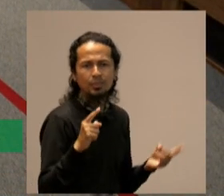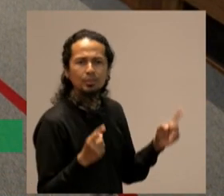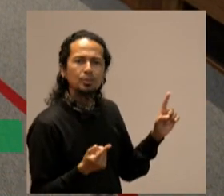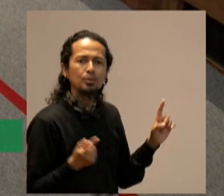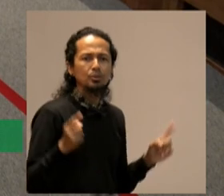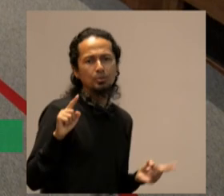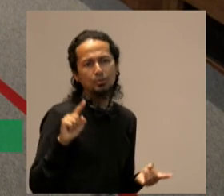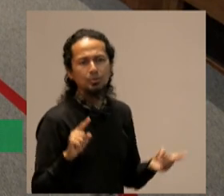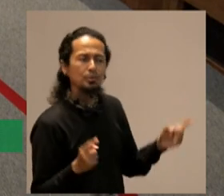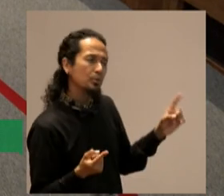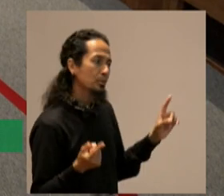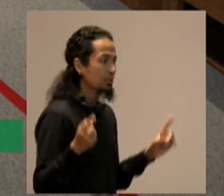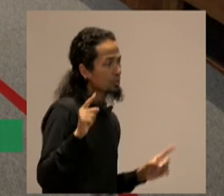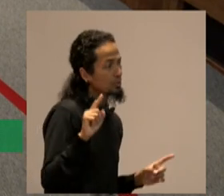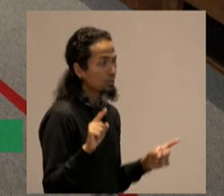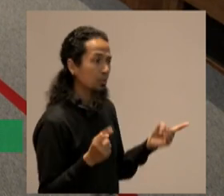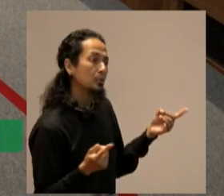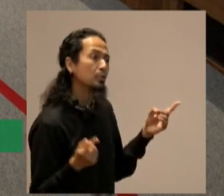oh, oh, oh.